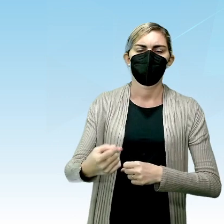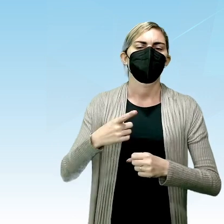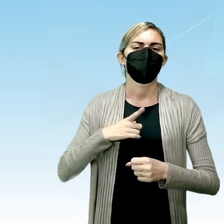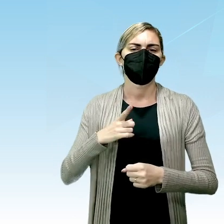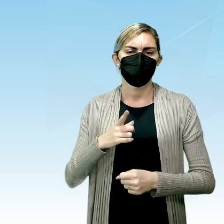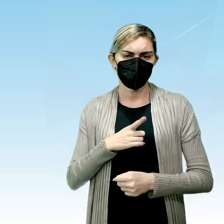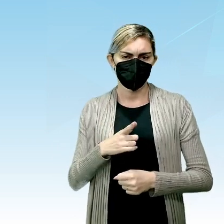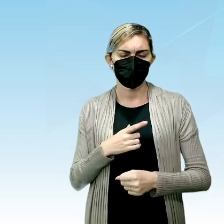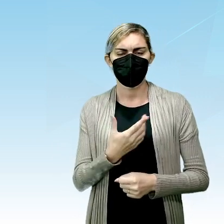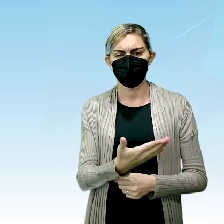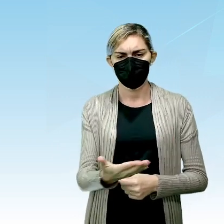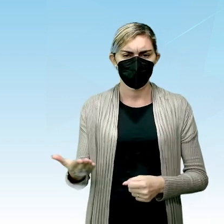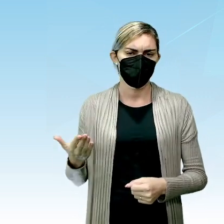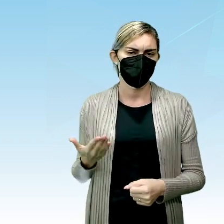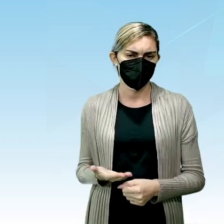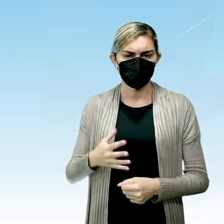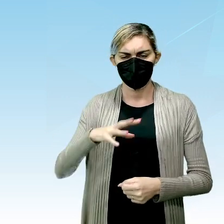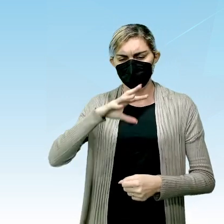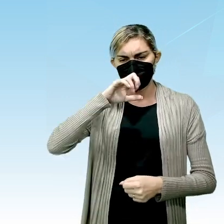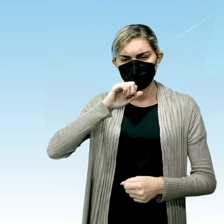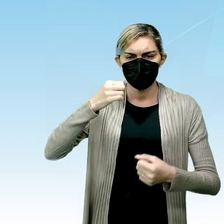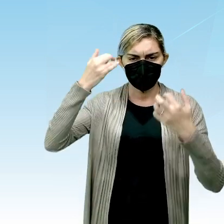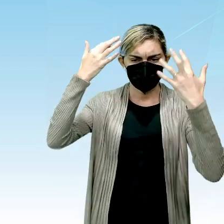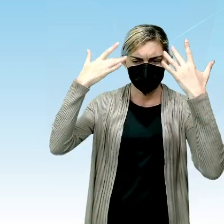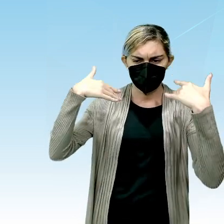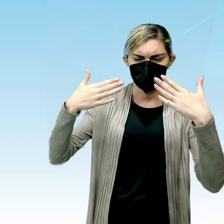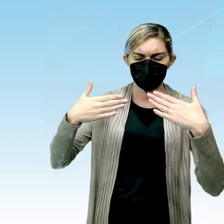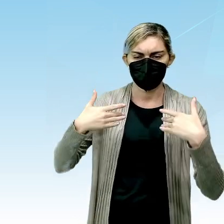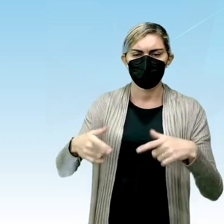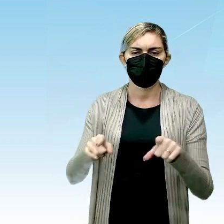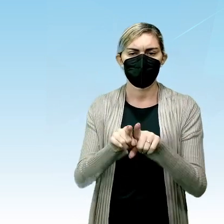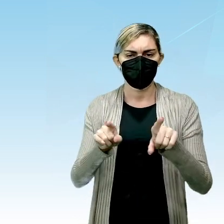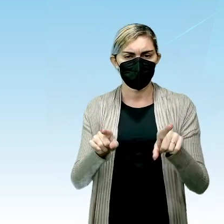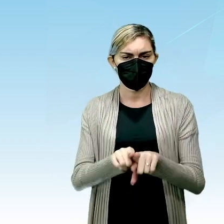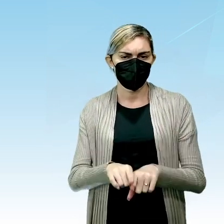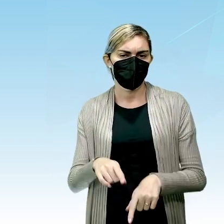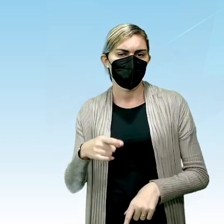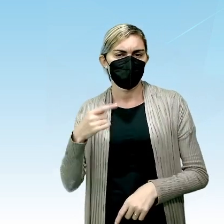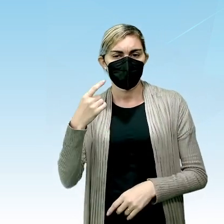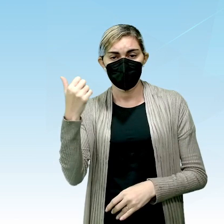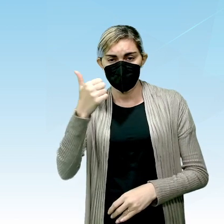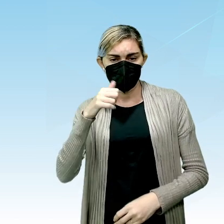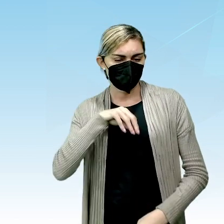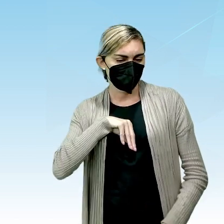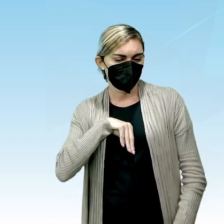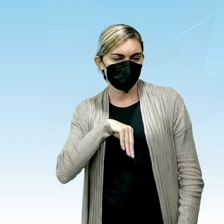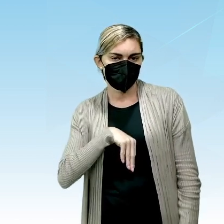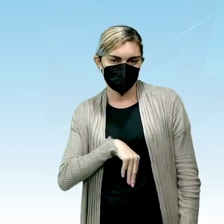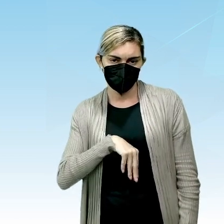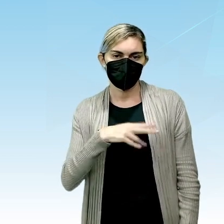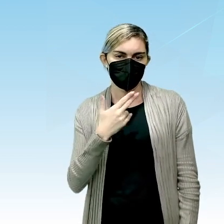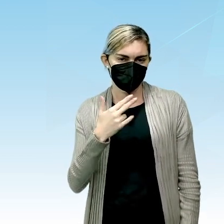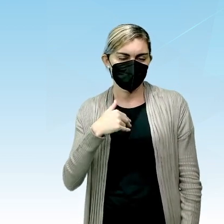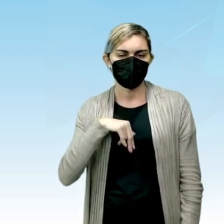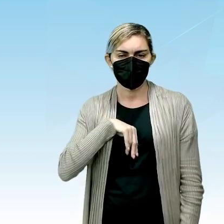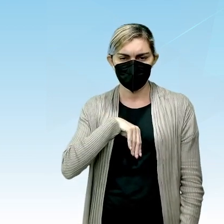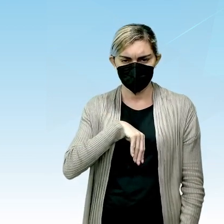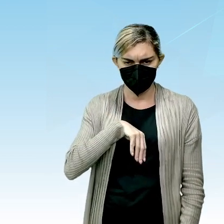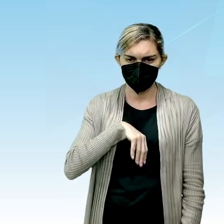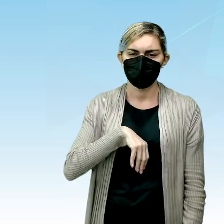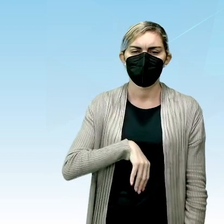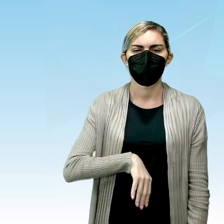ter o cheiro de suor, ocorrência também da primeira menstruação, que se chama de menarca,